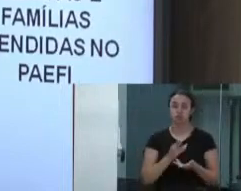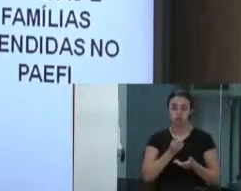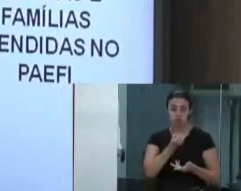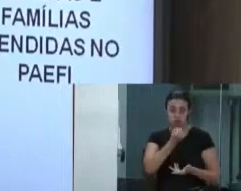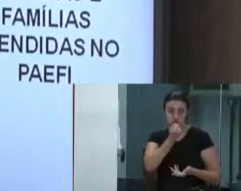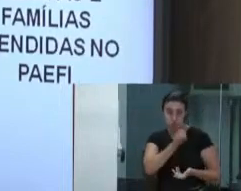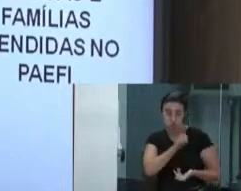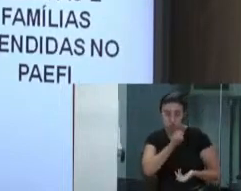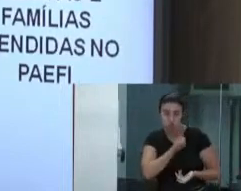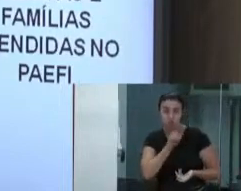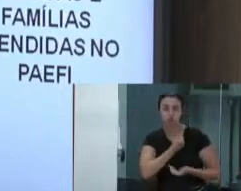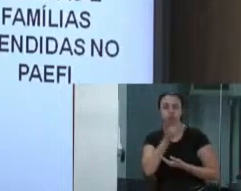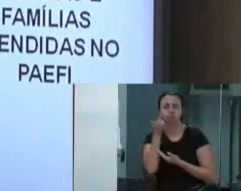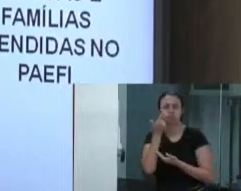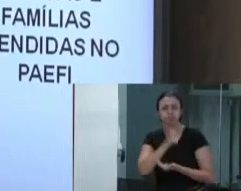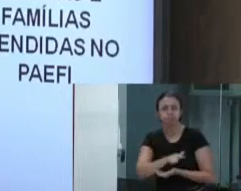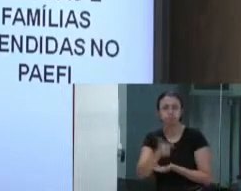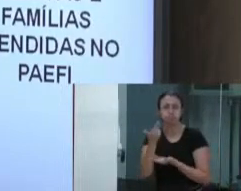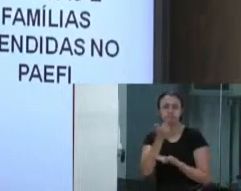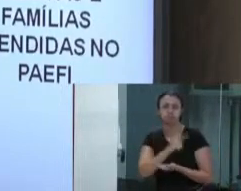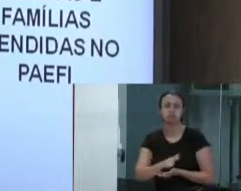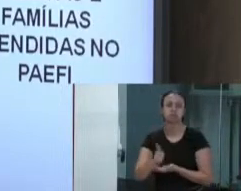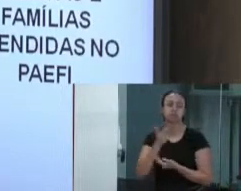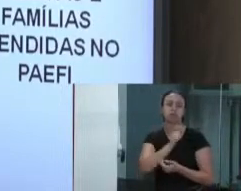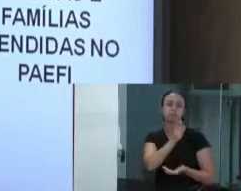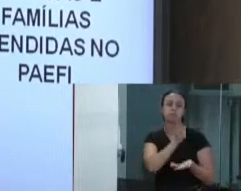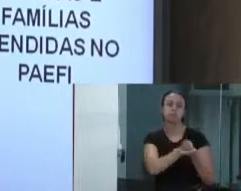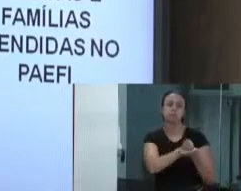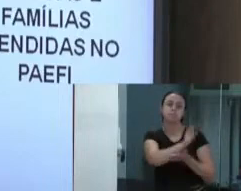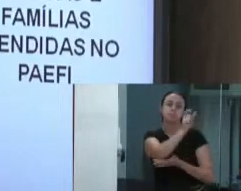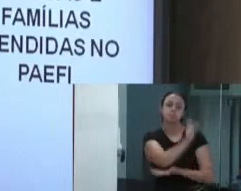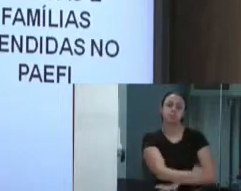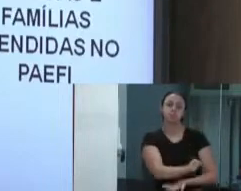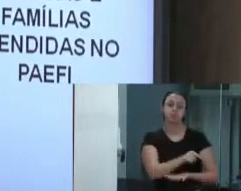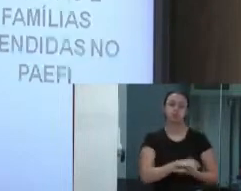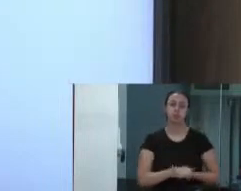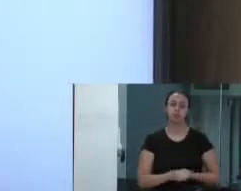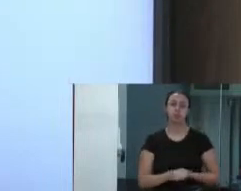aí, ele se repete enquanto usuário para algum deles.